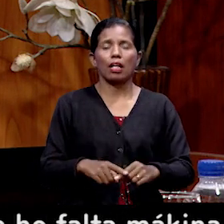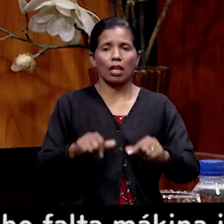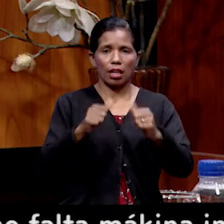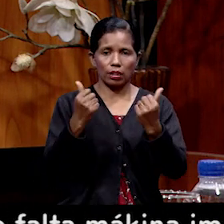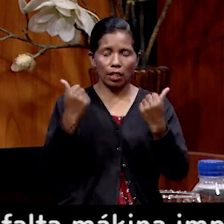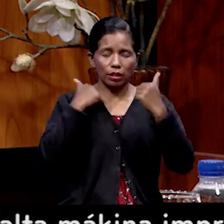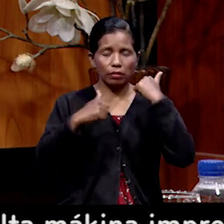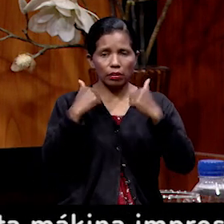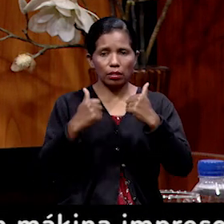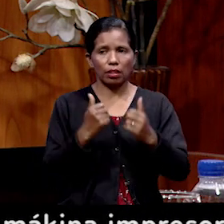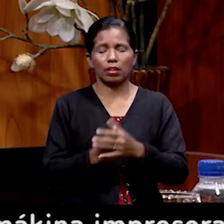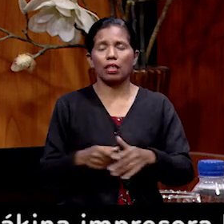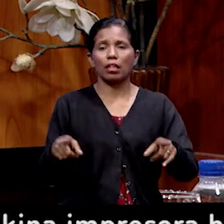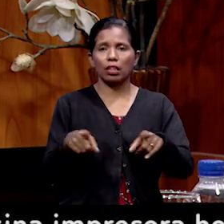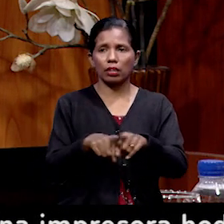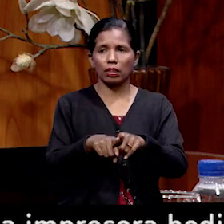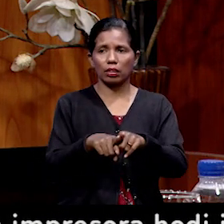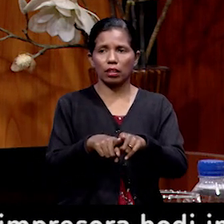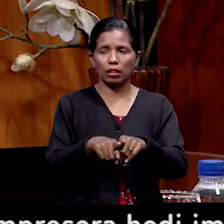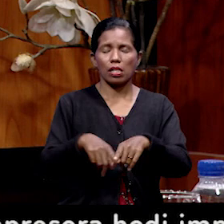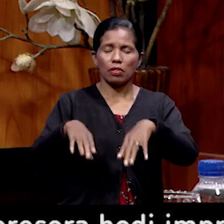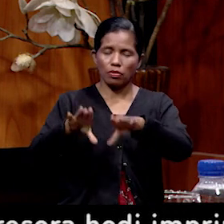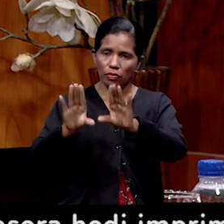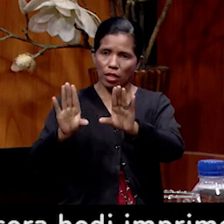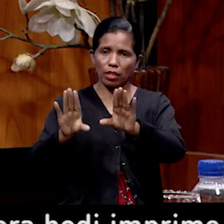atividades de negócios ilegais,